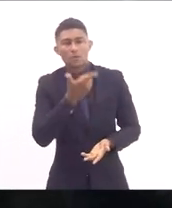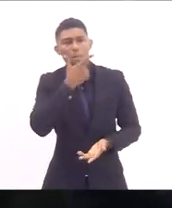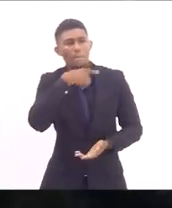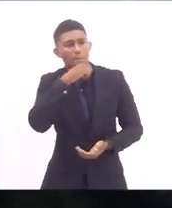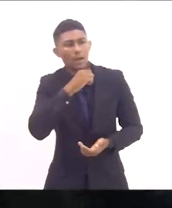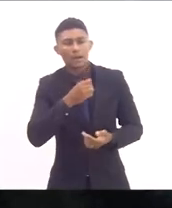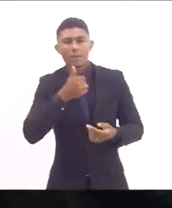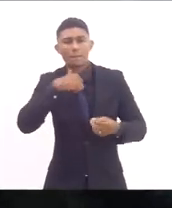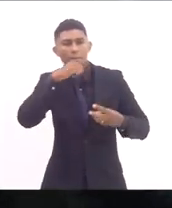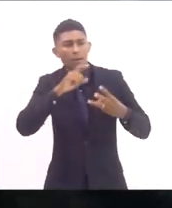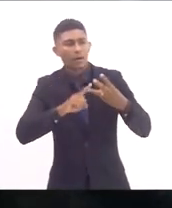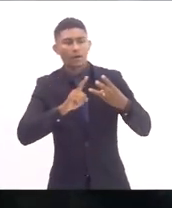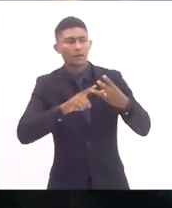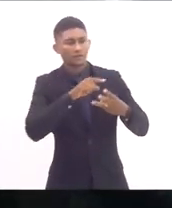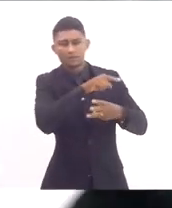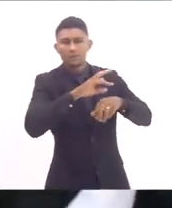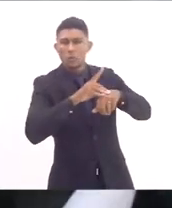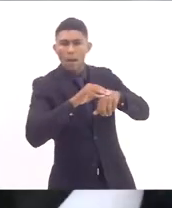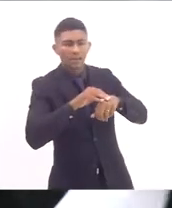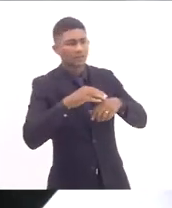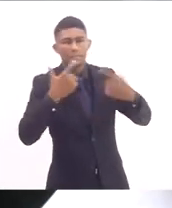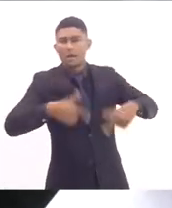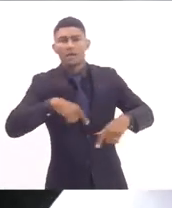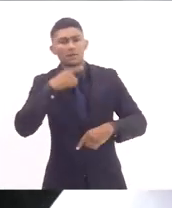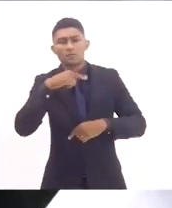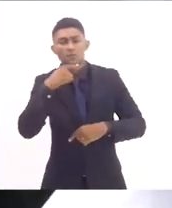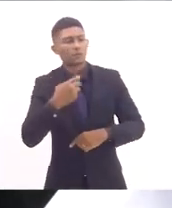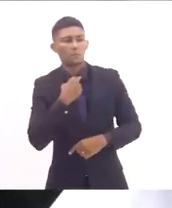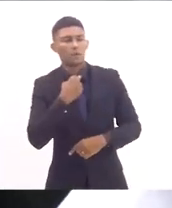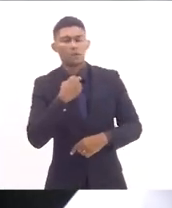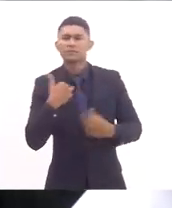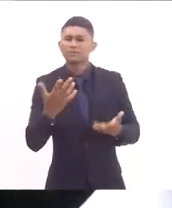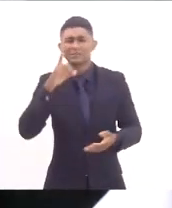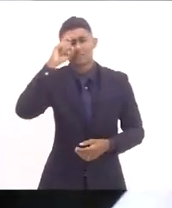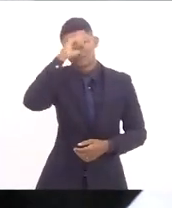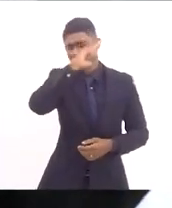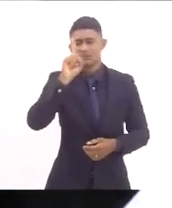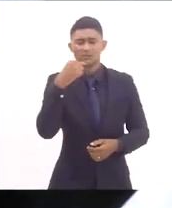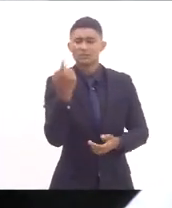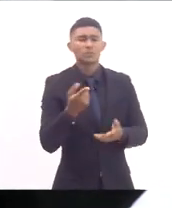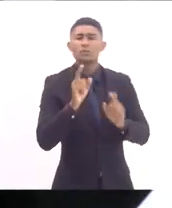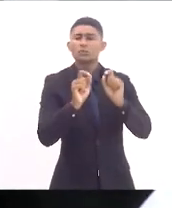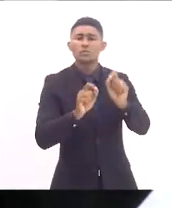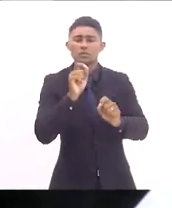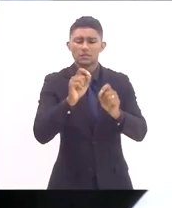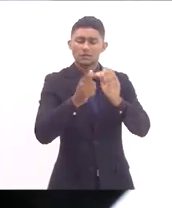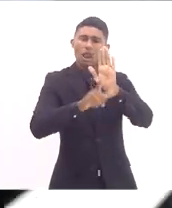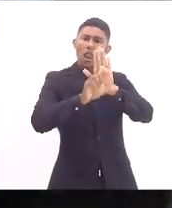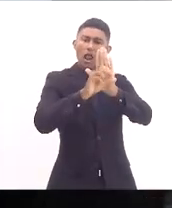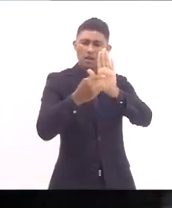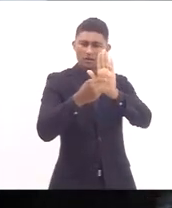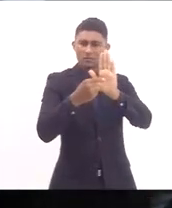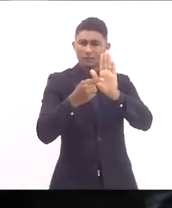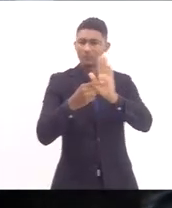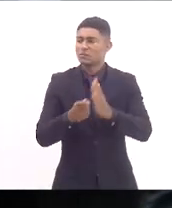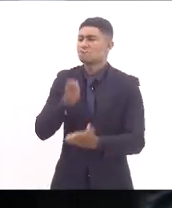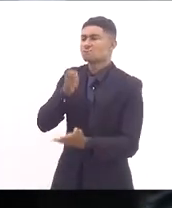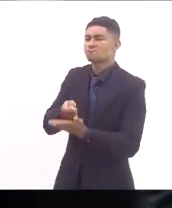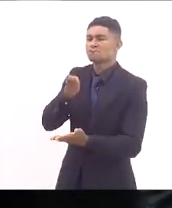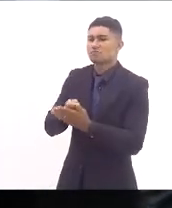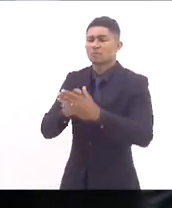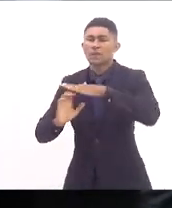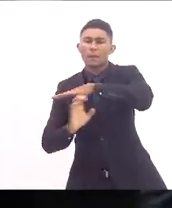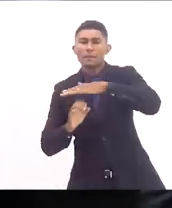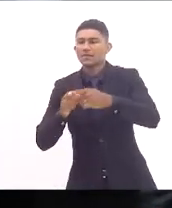quem que tá doente então é muito complicado a gente conversar querer legislar nas empresas